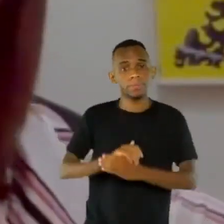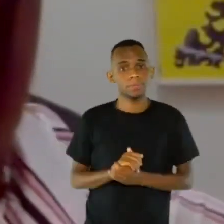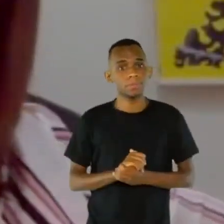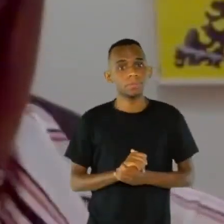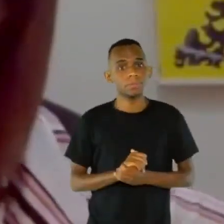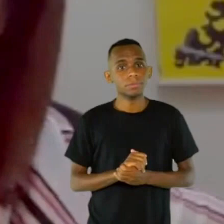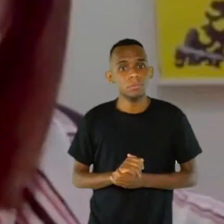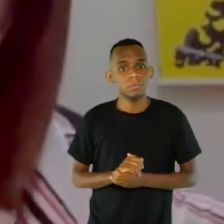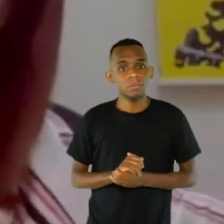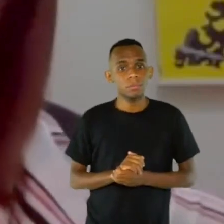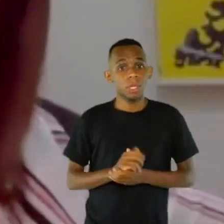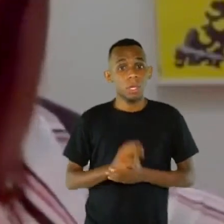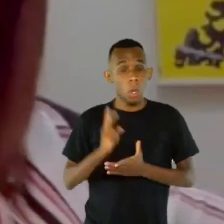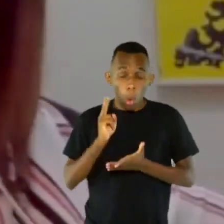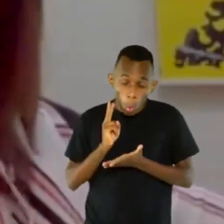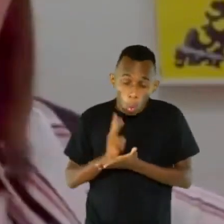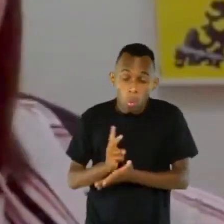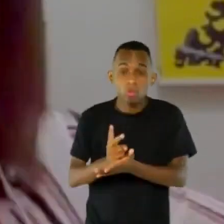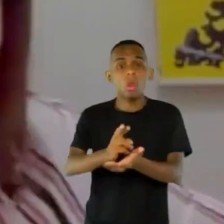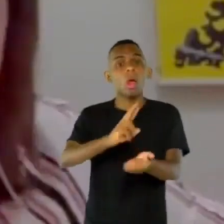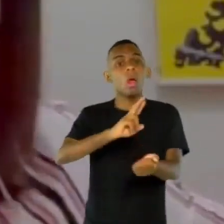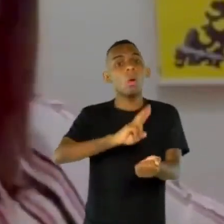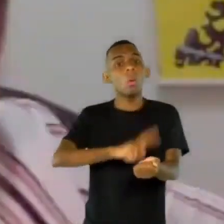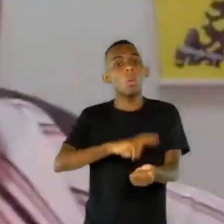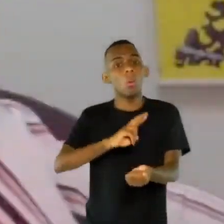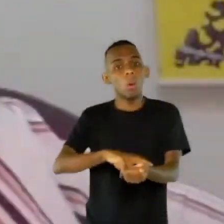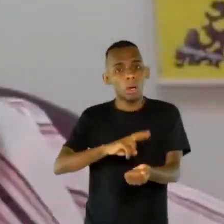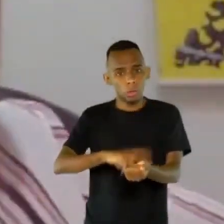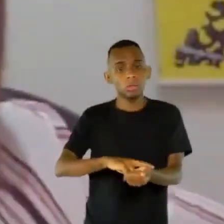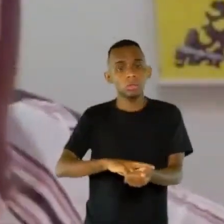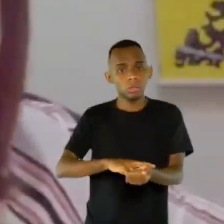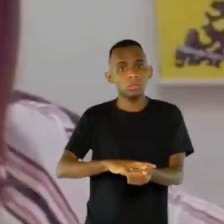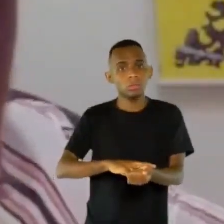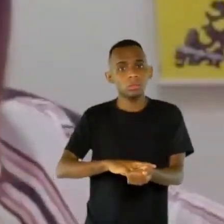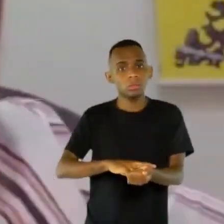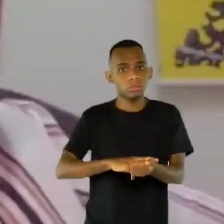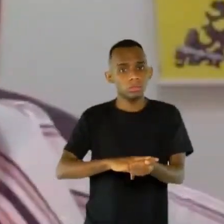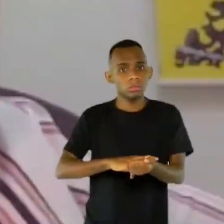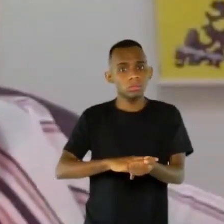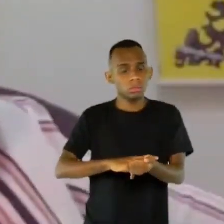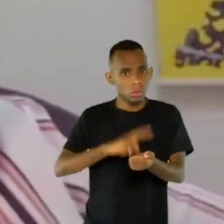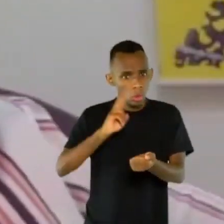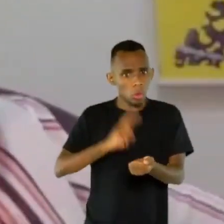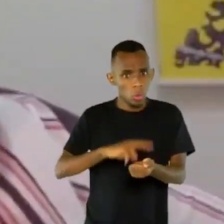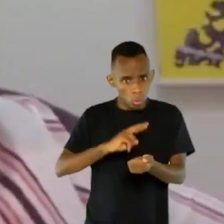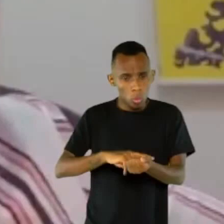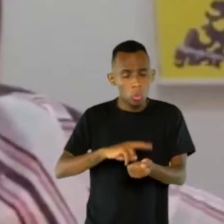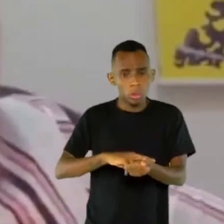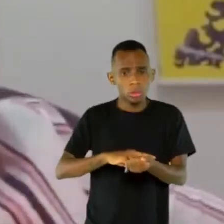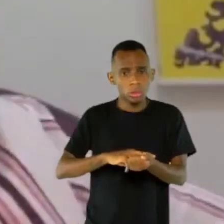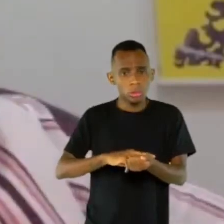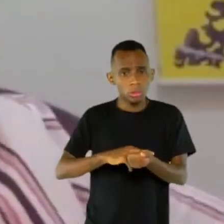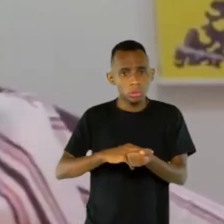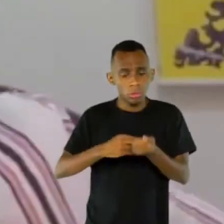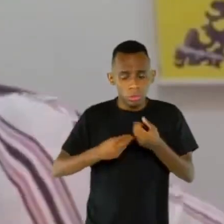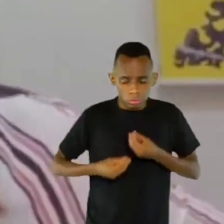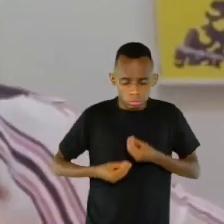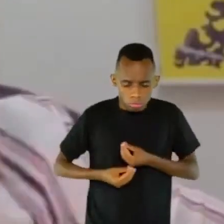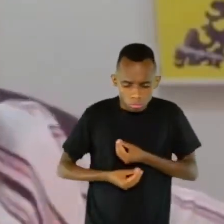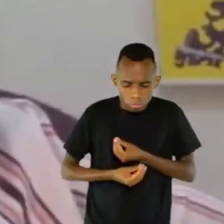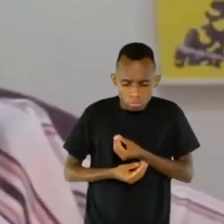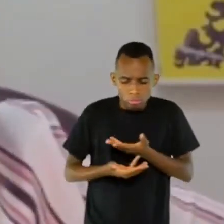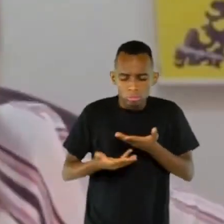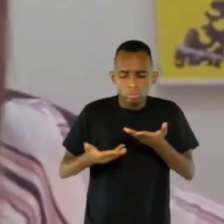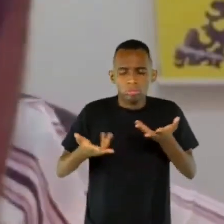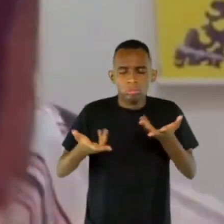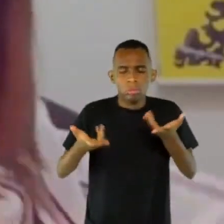manter um ritmo que lhe é dado, ele fala, esse ritmo vai ser dado para você sem interferir muito, sem